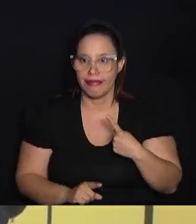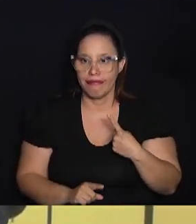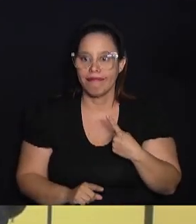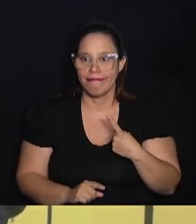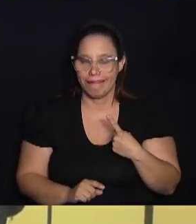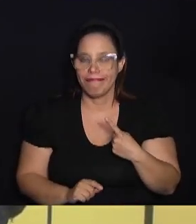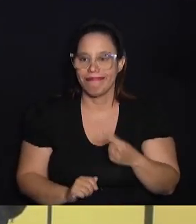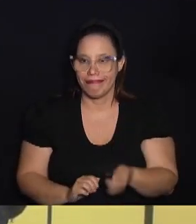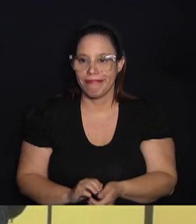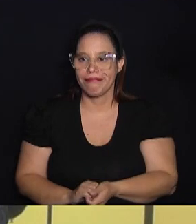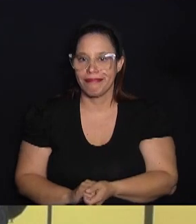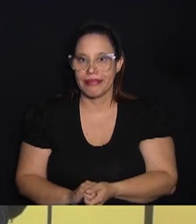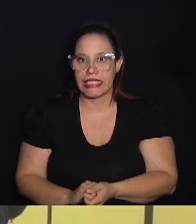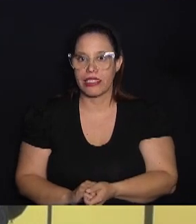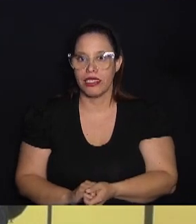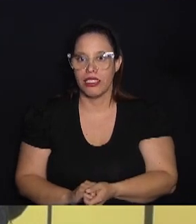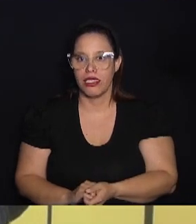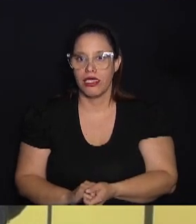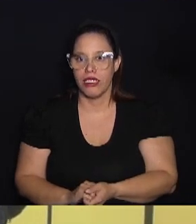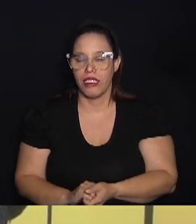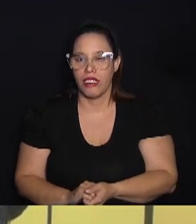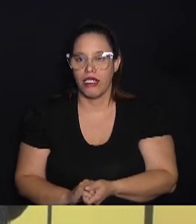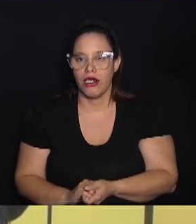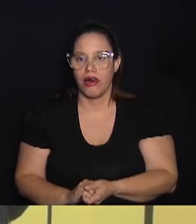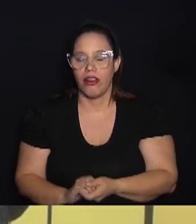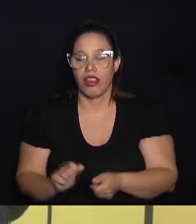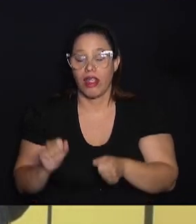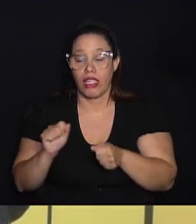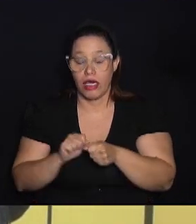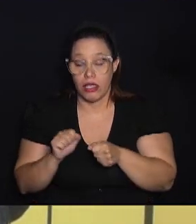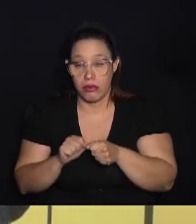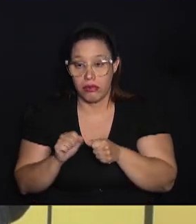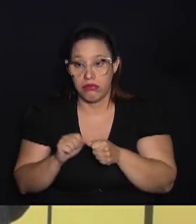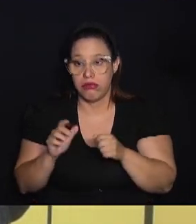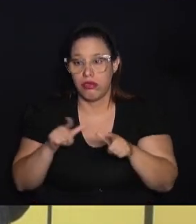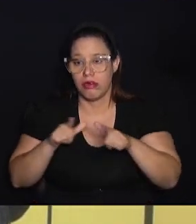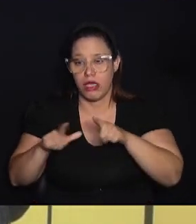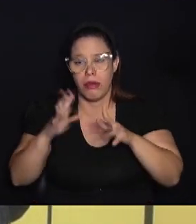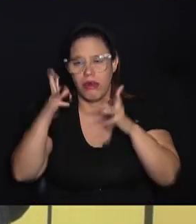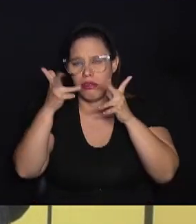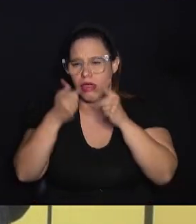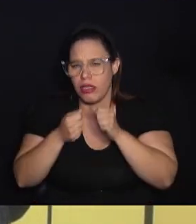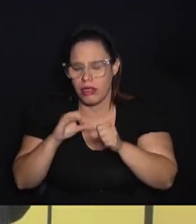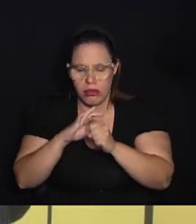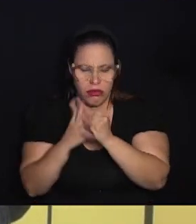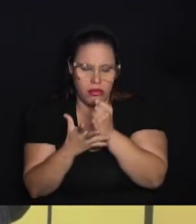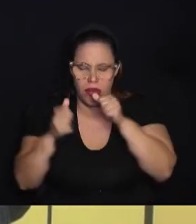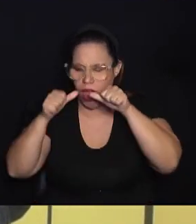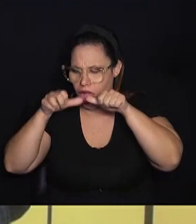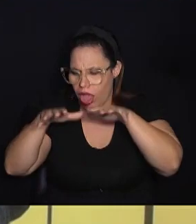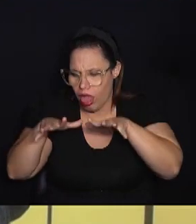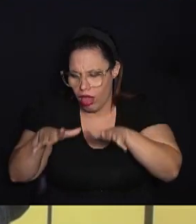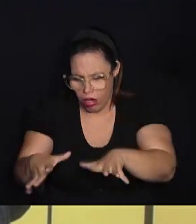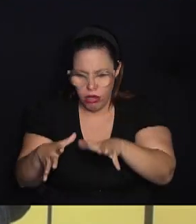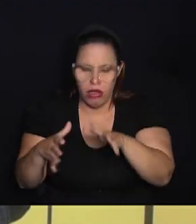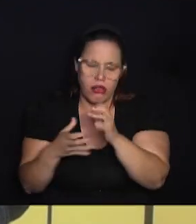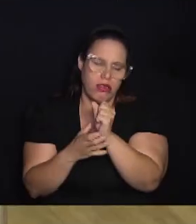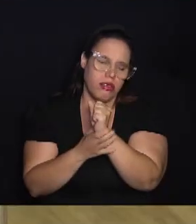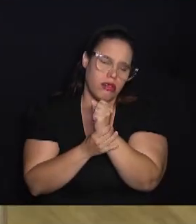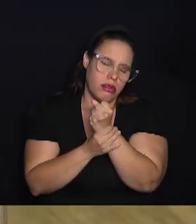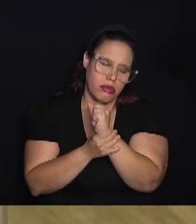foi um um trabalho muito bonito da fisioterapia durante a a pandemia né É É verdade né Foi mesmo